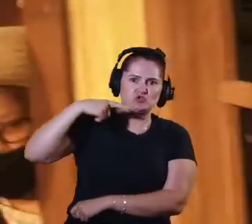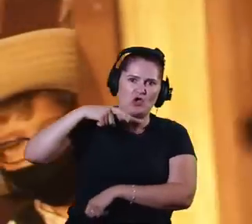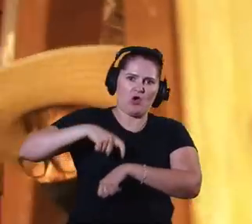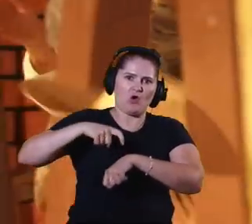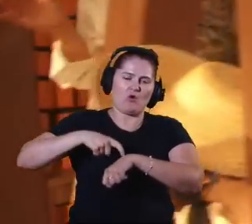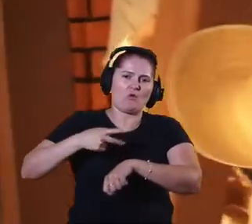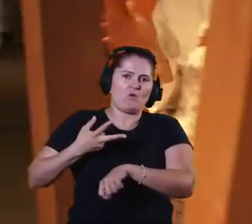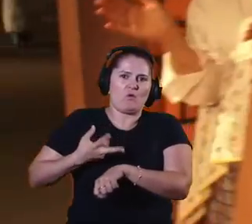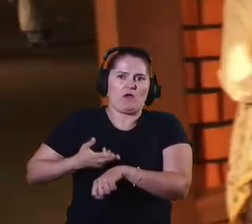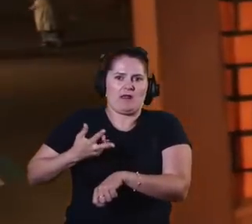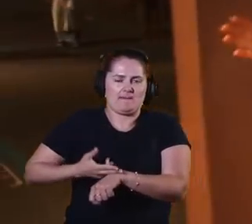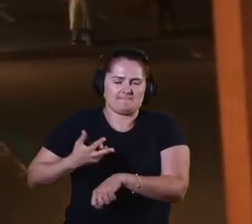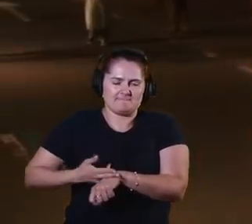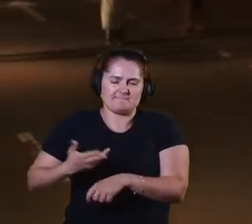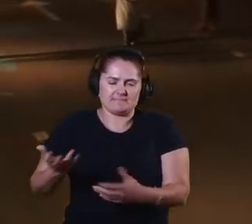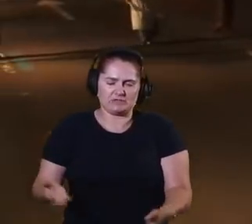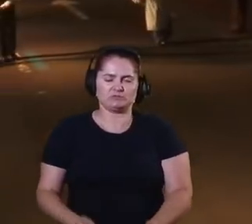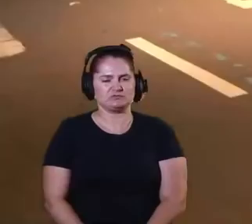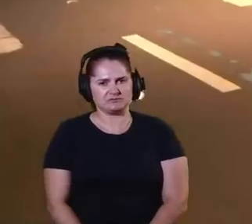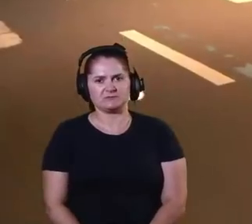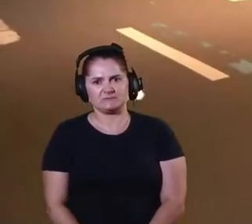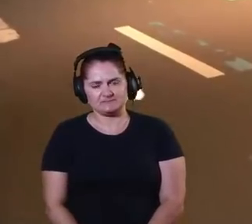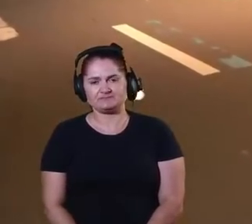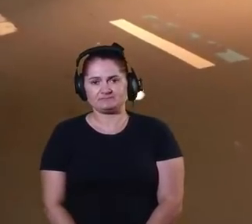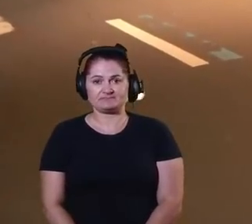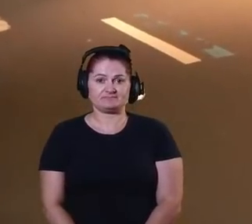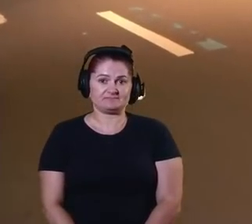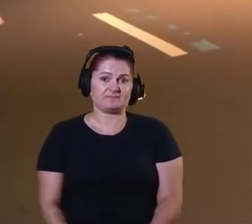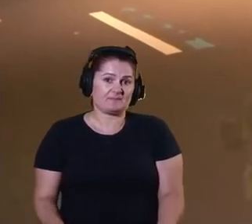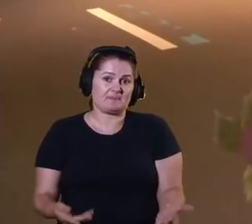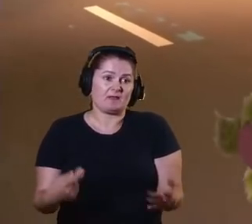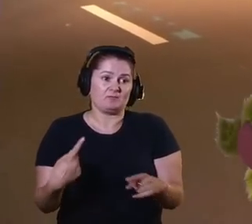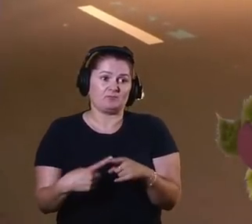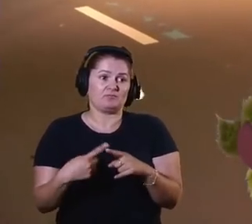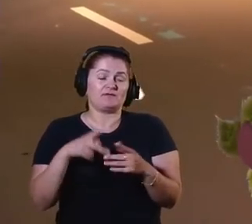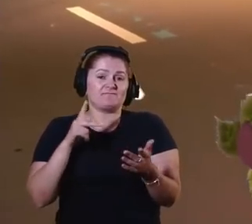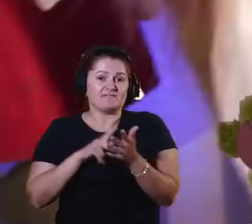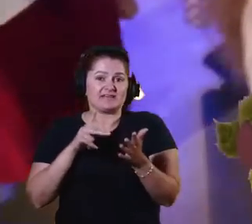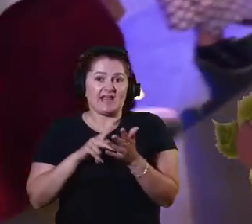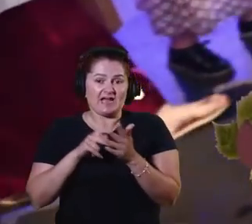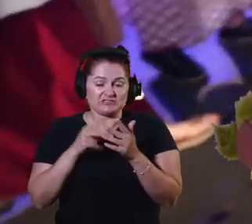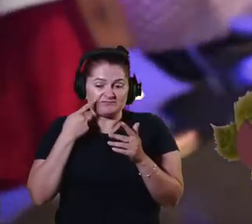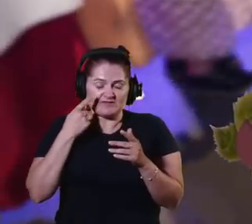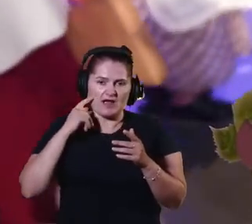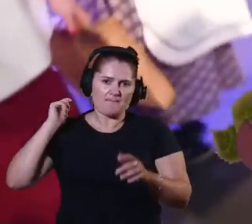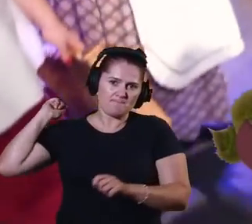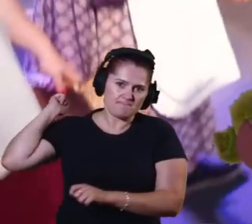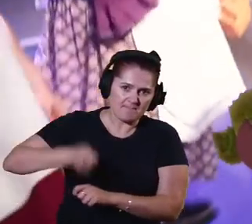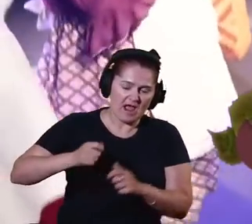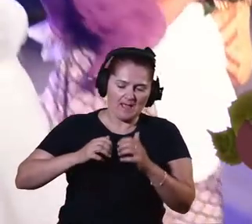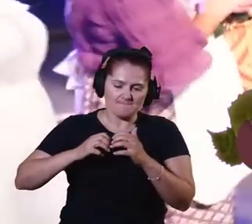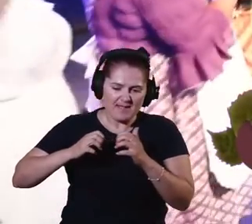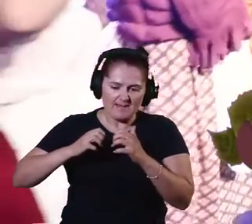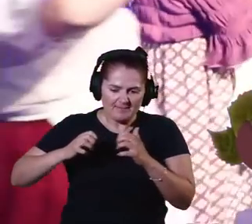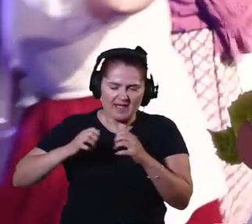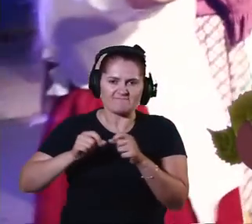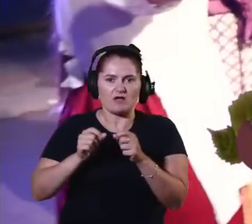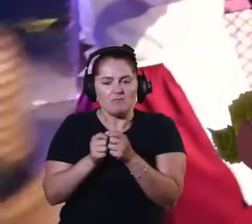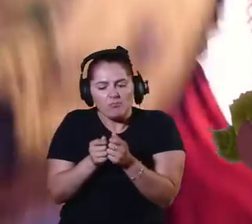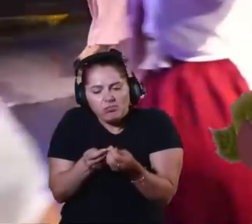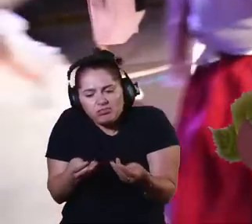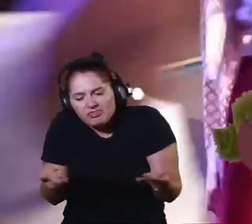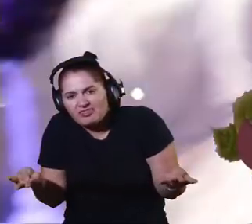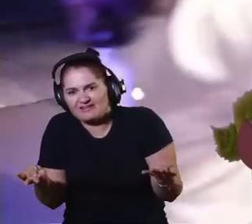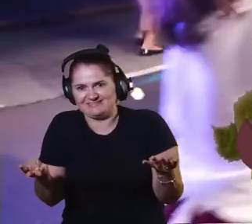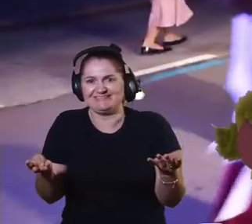como é que se diz, do favo, né, do favo. É do grão separar. Mesmo, é separar. Então, se fazia isso, a hora do meio-dia, era